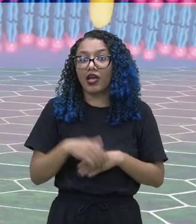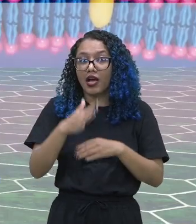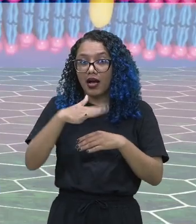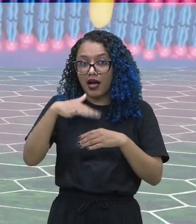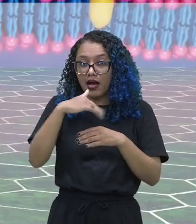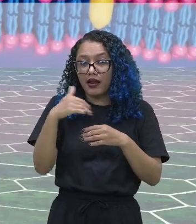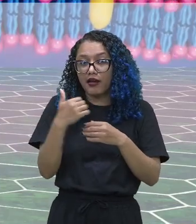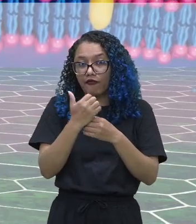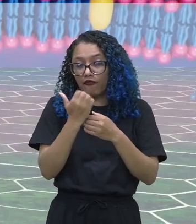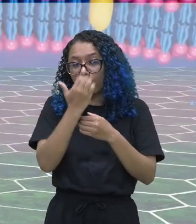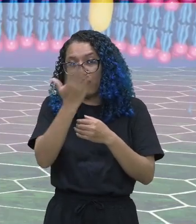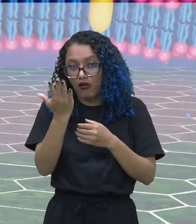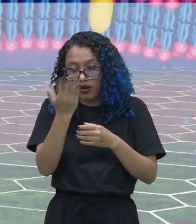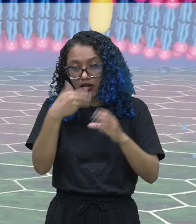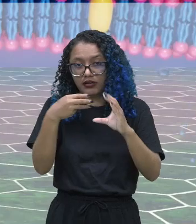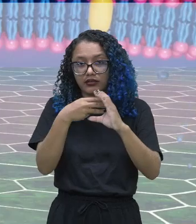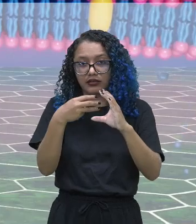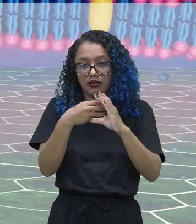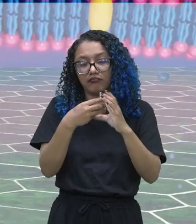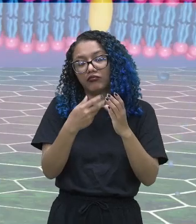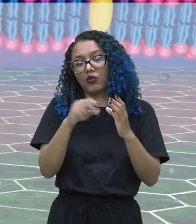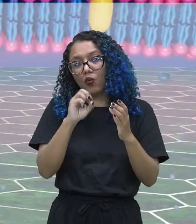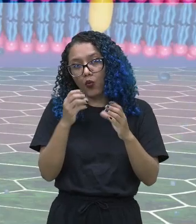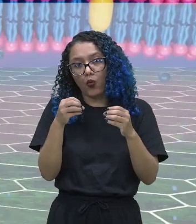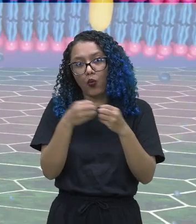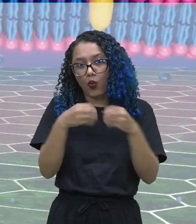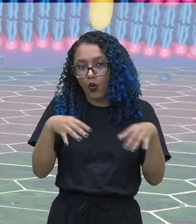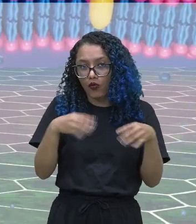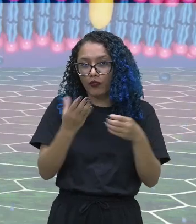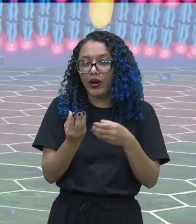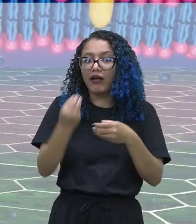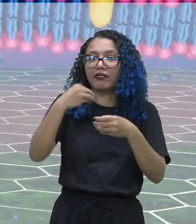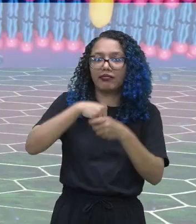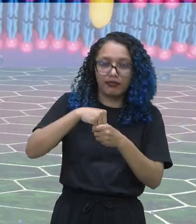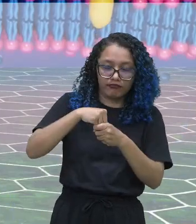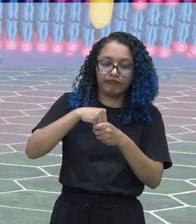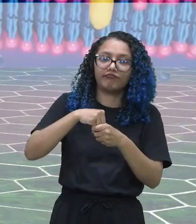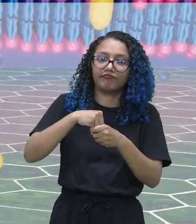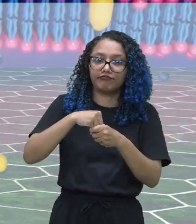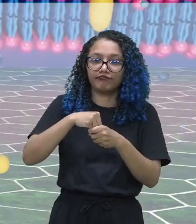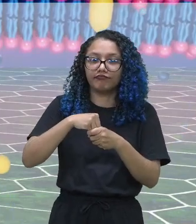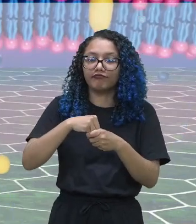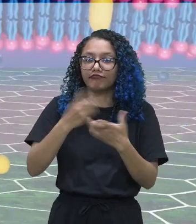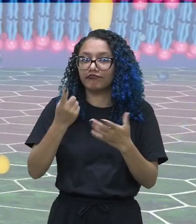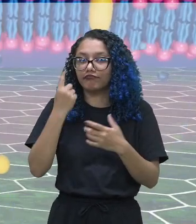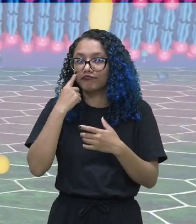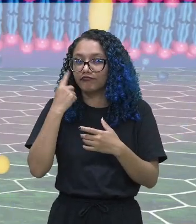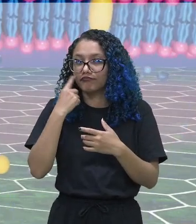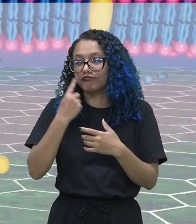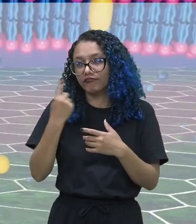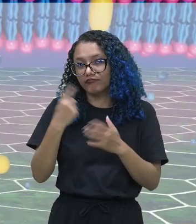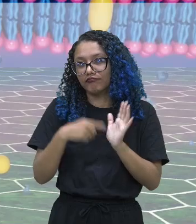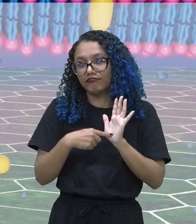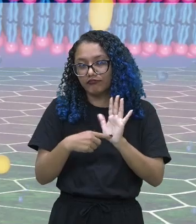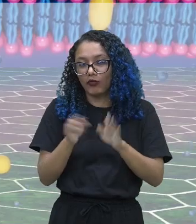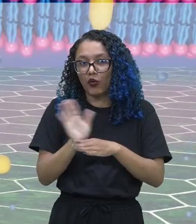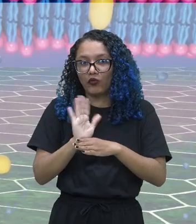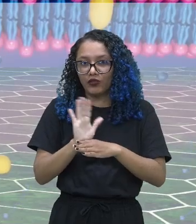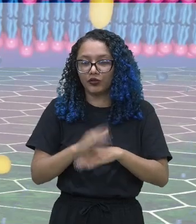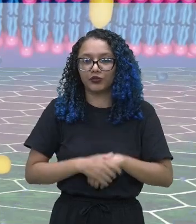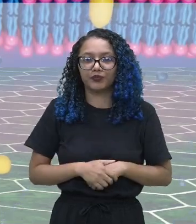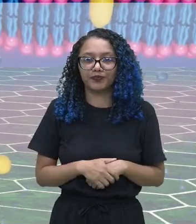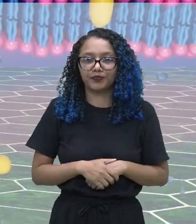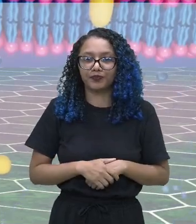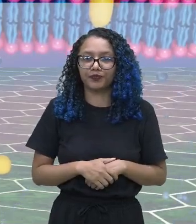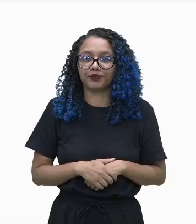externo da célula, do ovo, para o meio interior, tá bom? Como nós vimos aí neste experimento. Vamos